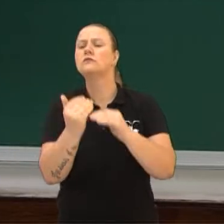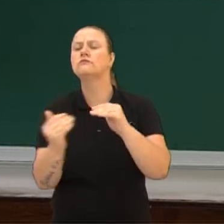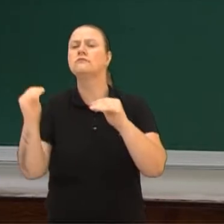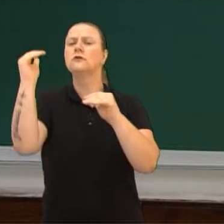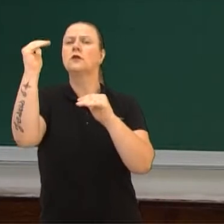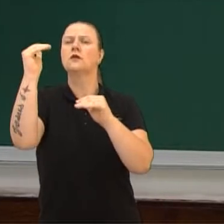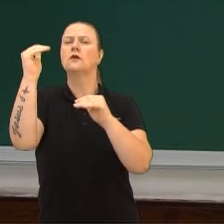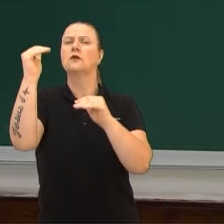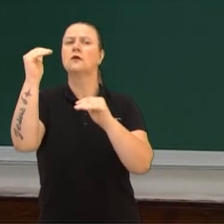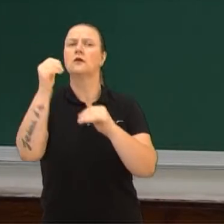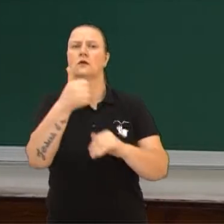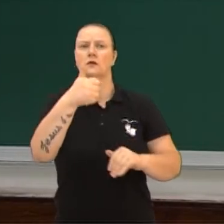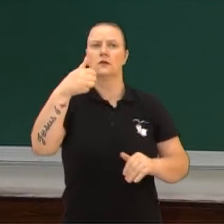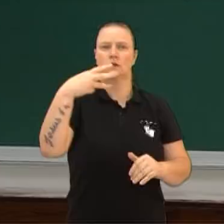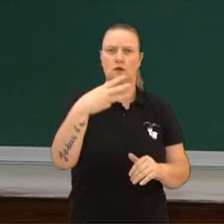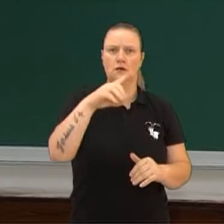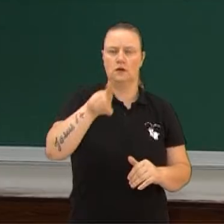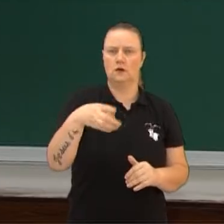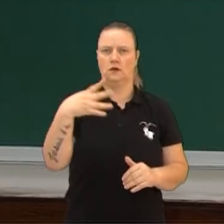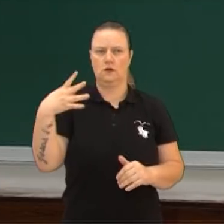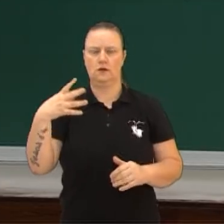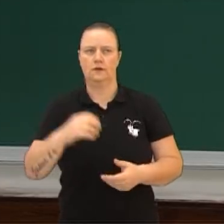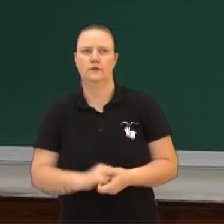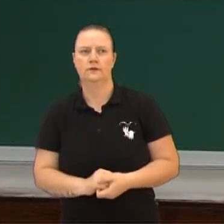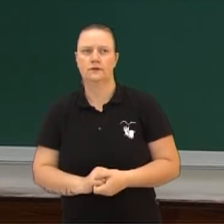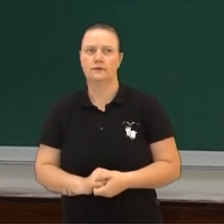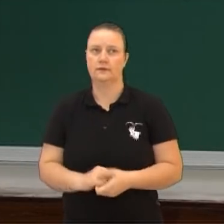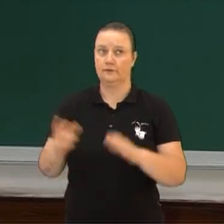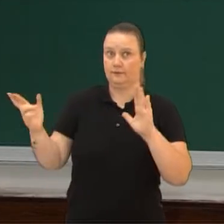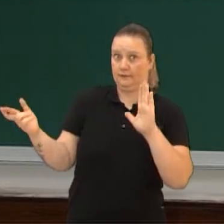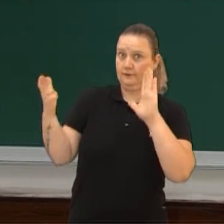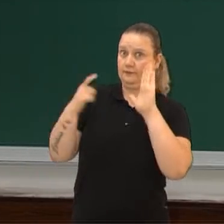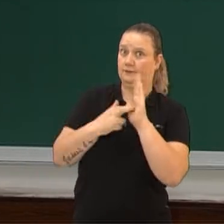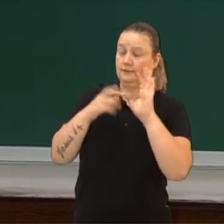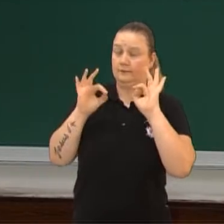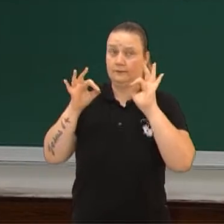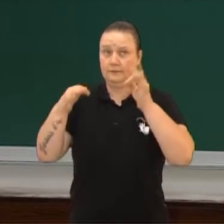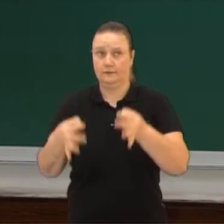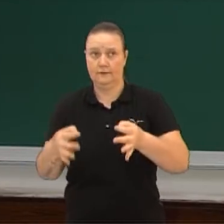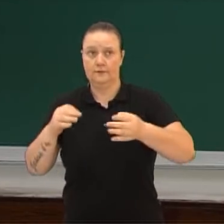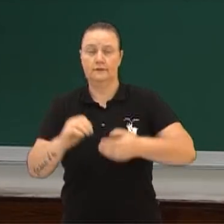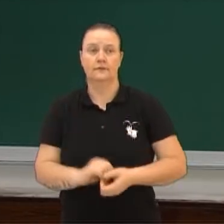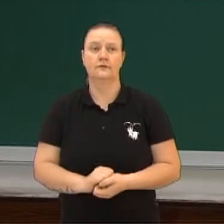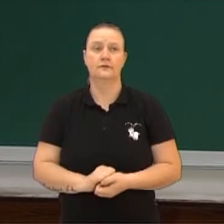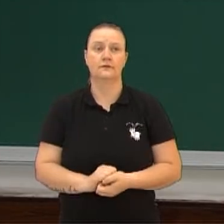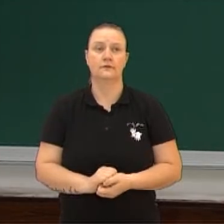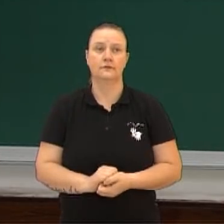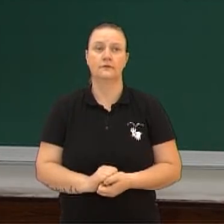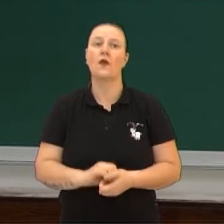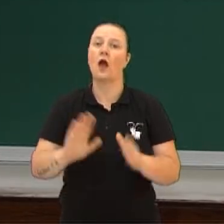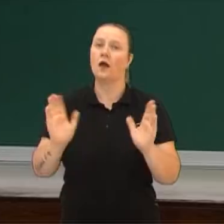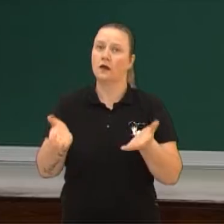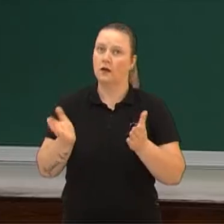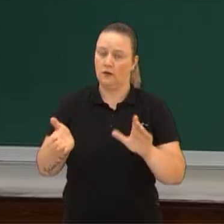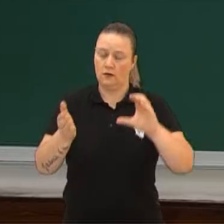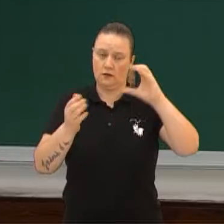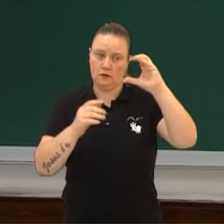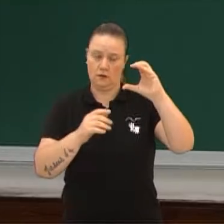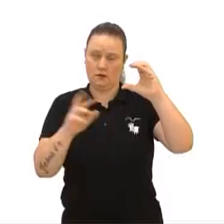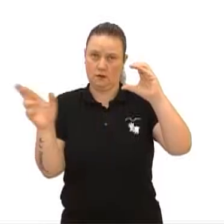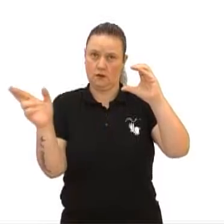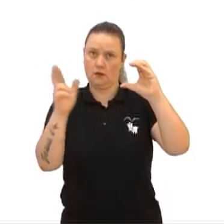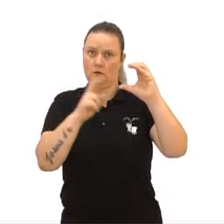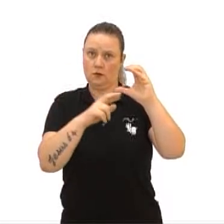foi 13,4, né? Então, olha só, aqui nós temos, né, respondendo a letra C,